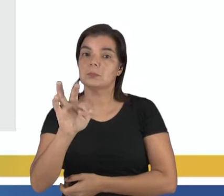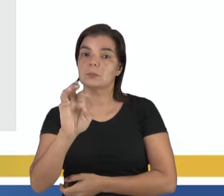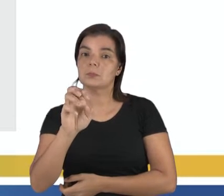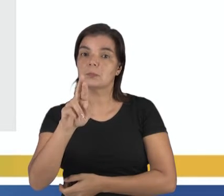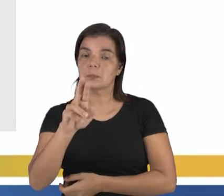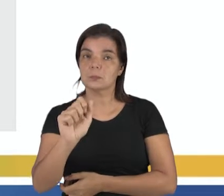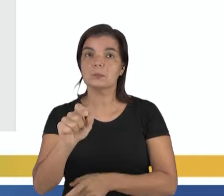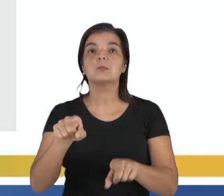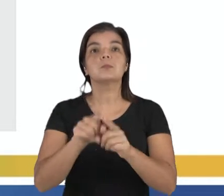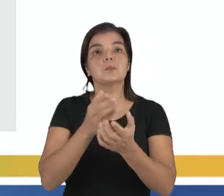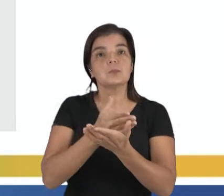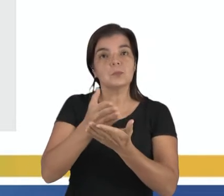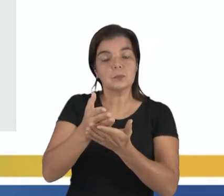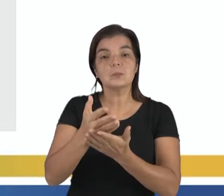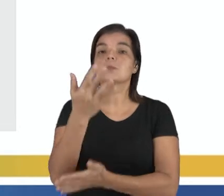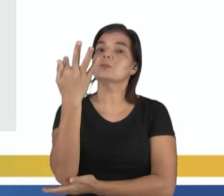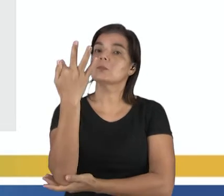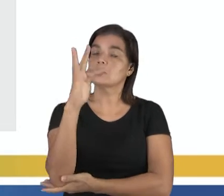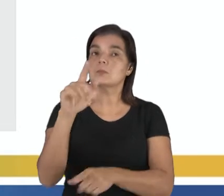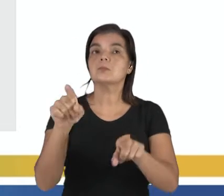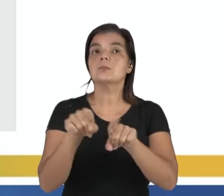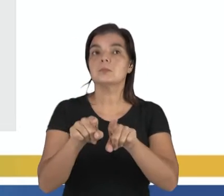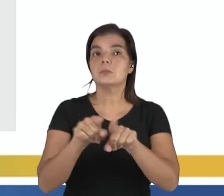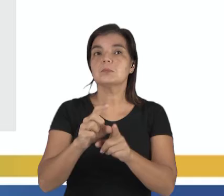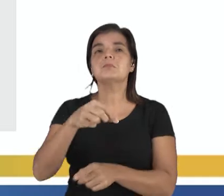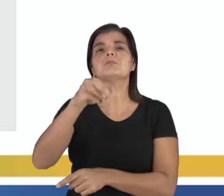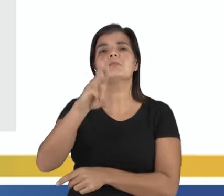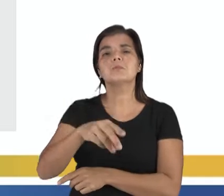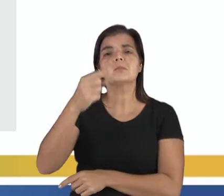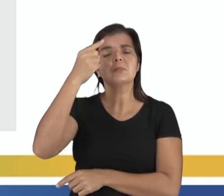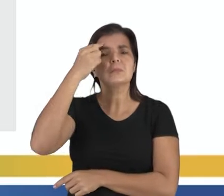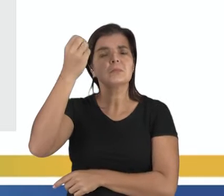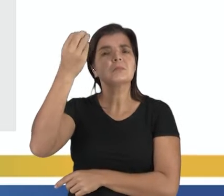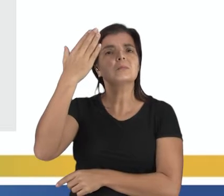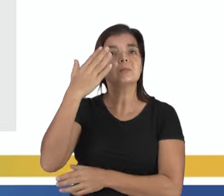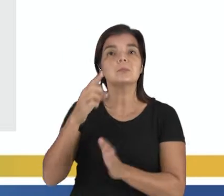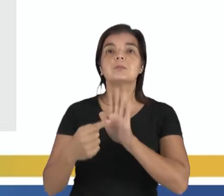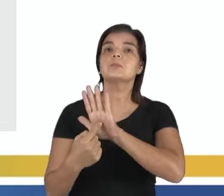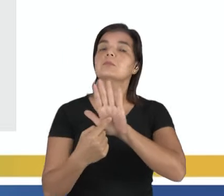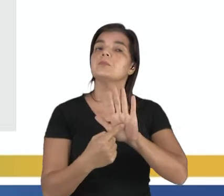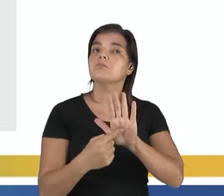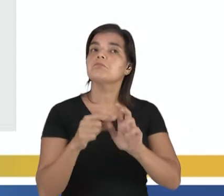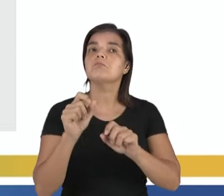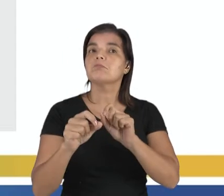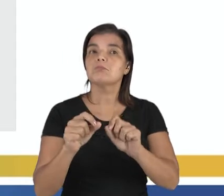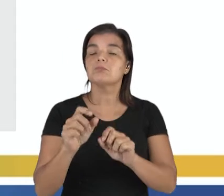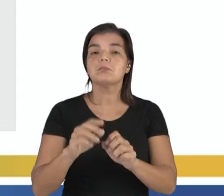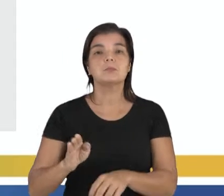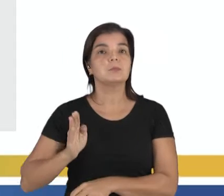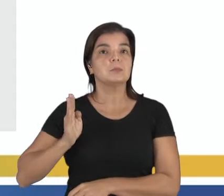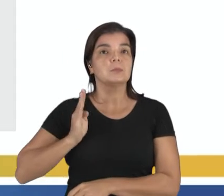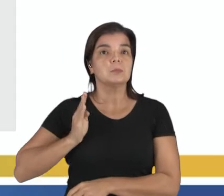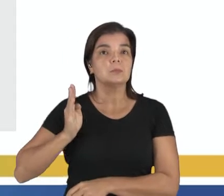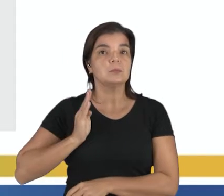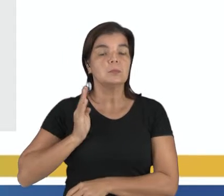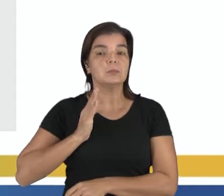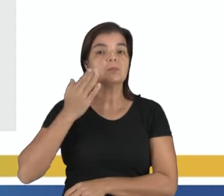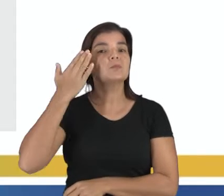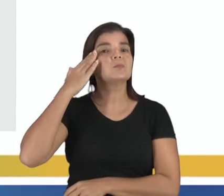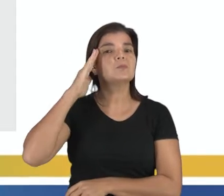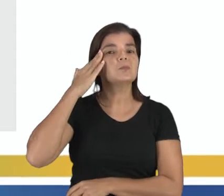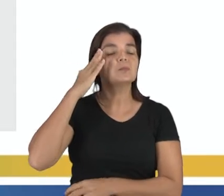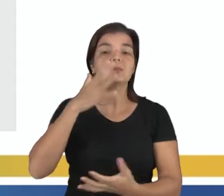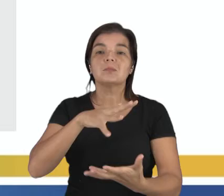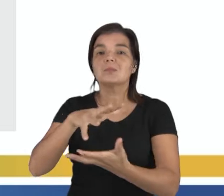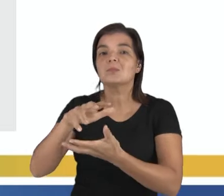tem a França e o auge, né? E o iluminismo, então, representou basicamente a forma da burguesia ler o